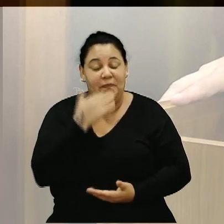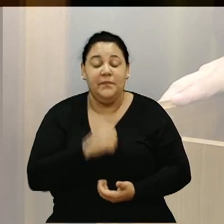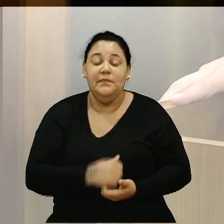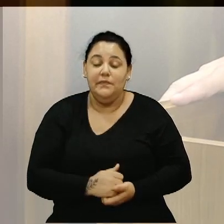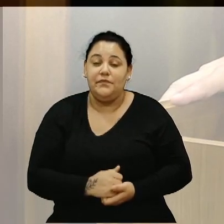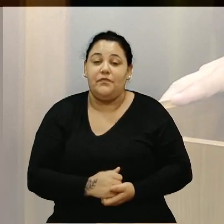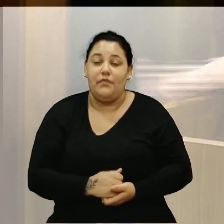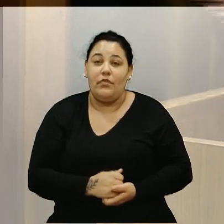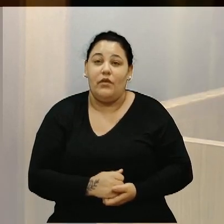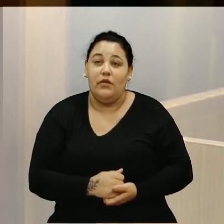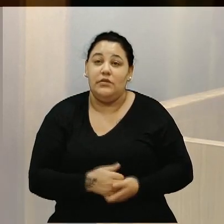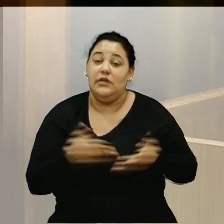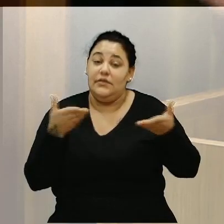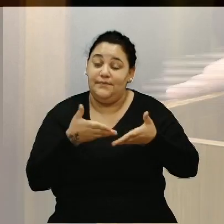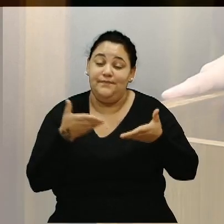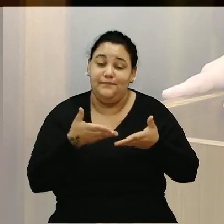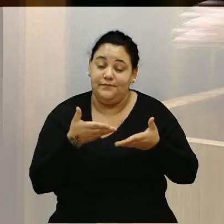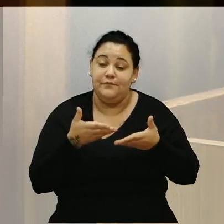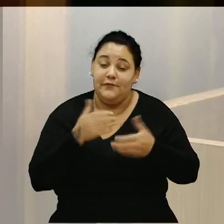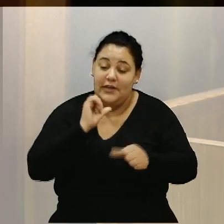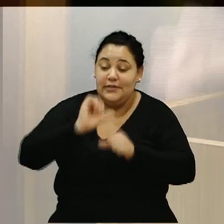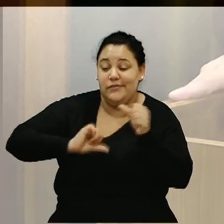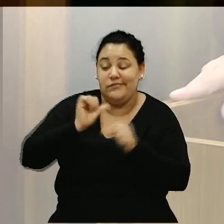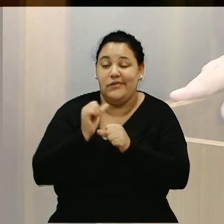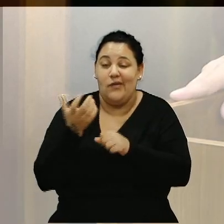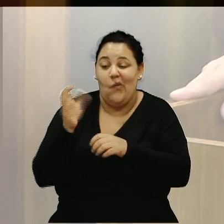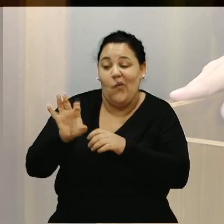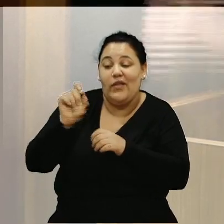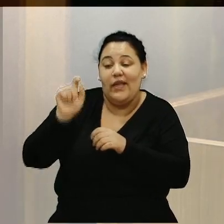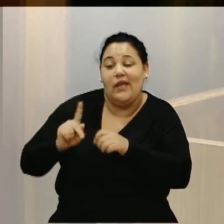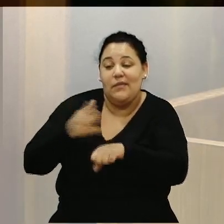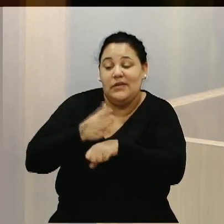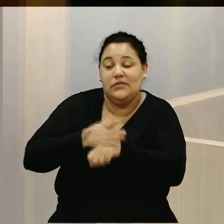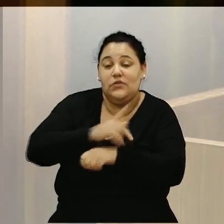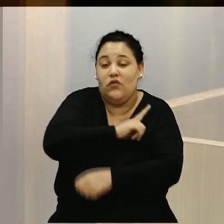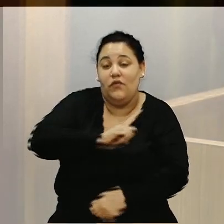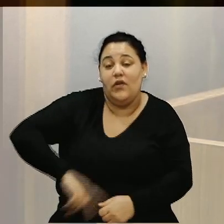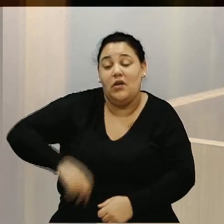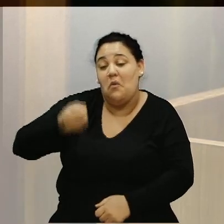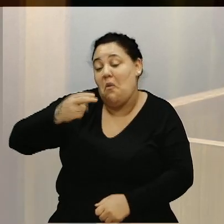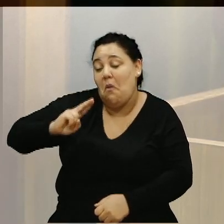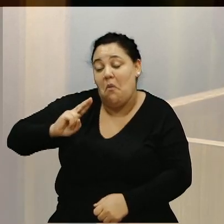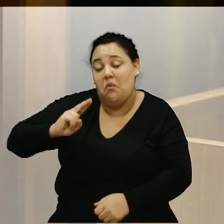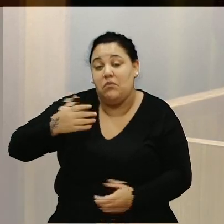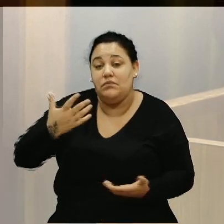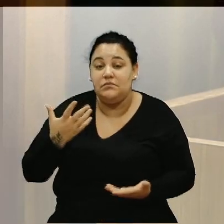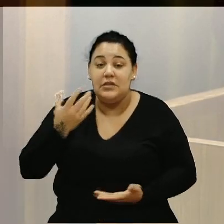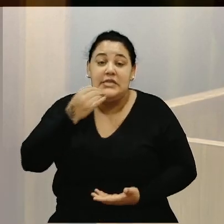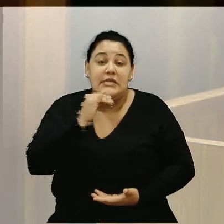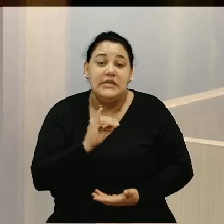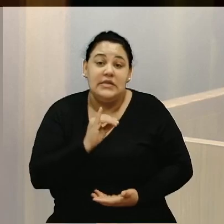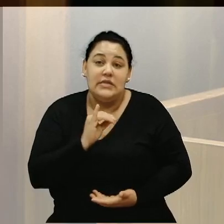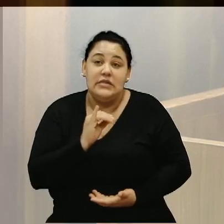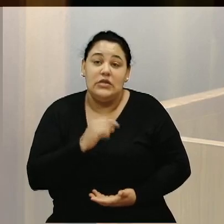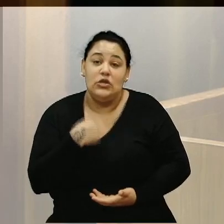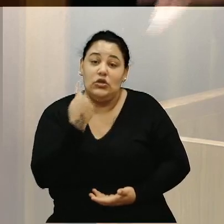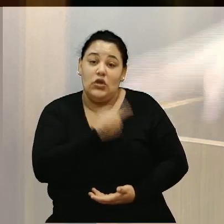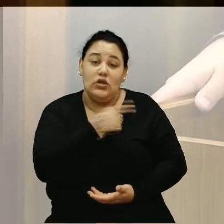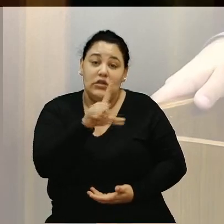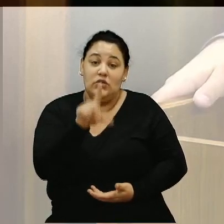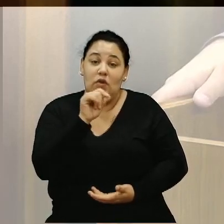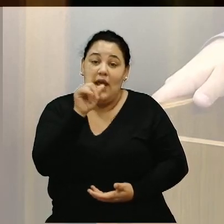contra eventualmente aqueles que estão no governo ou qualquer coisa do gênero, se a nossa opção aqui